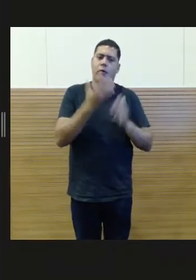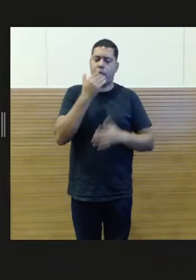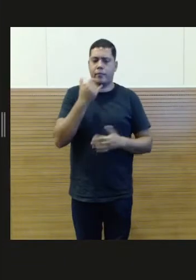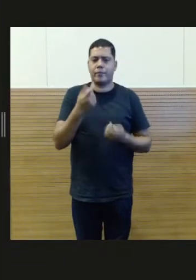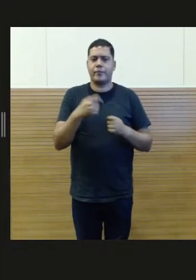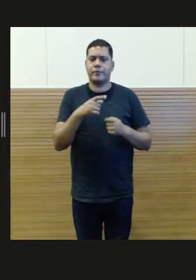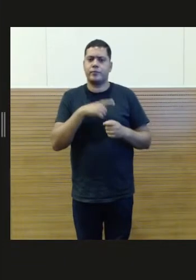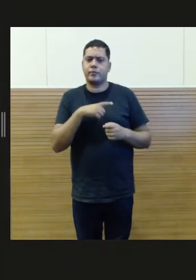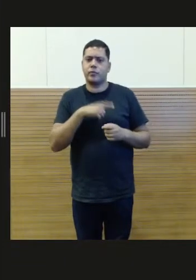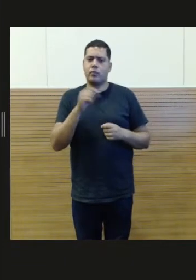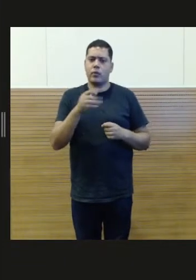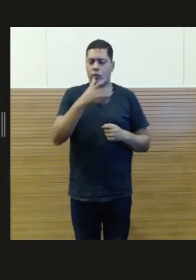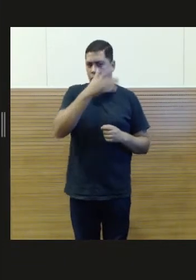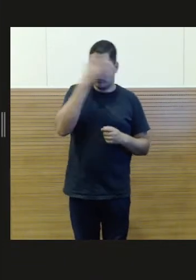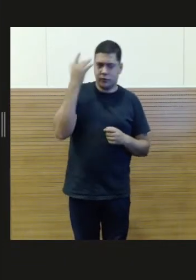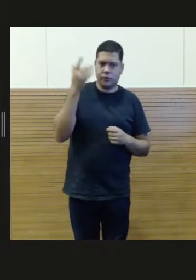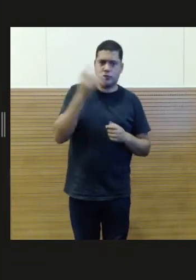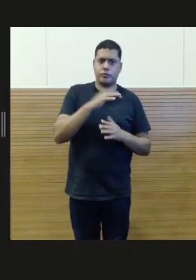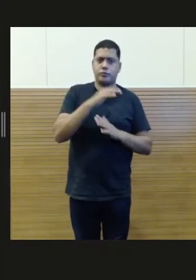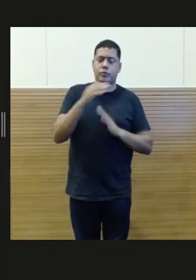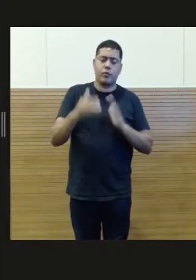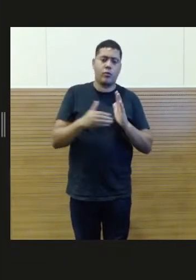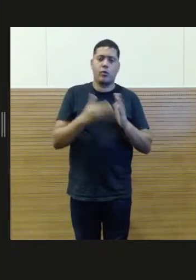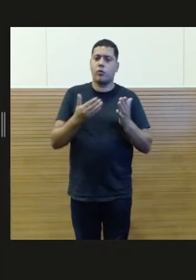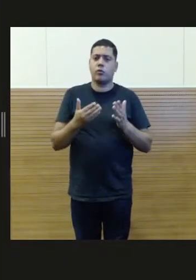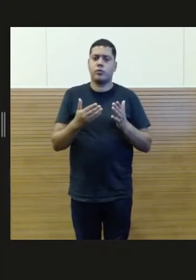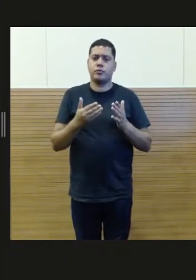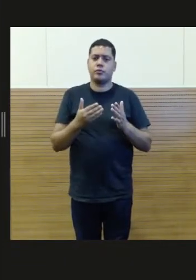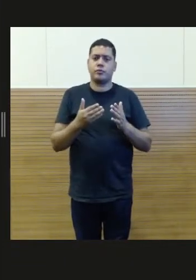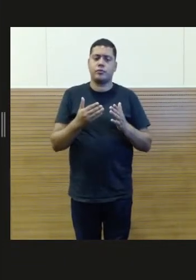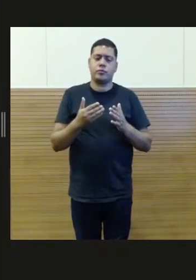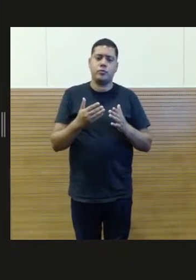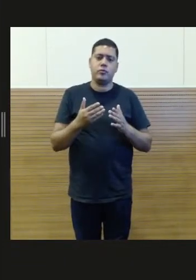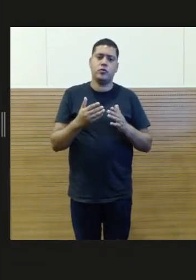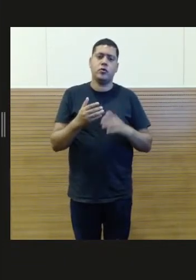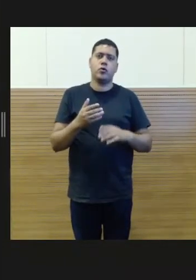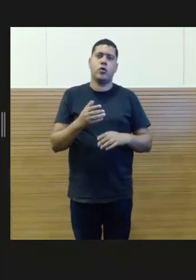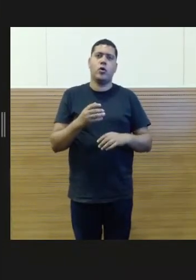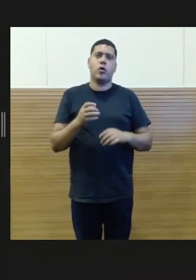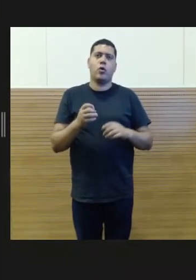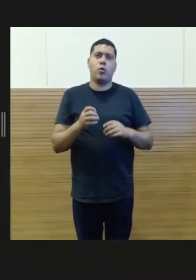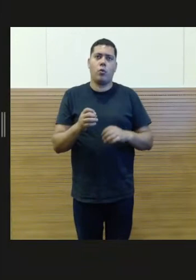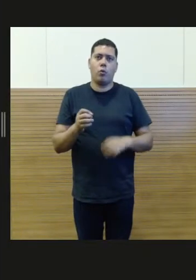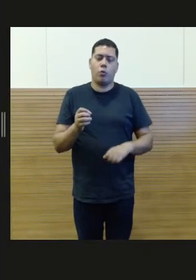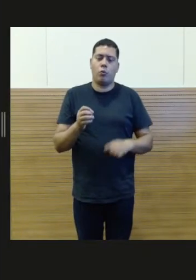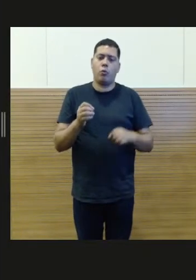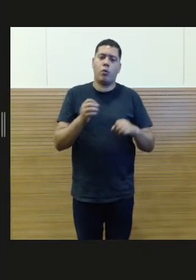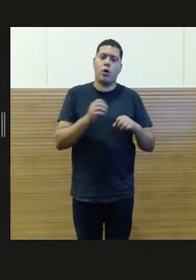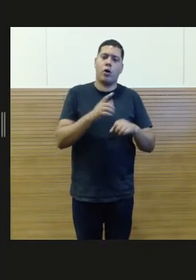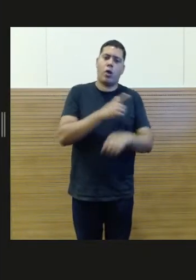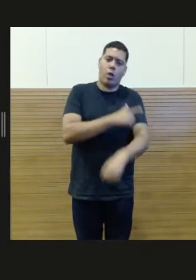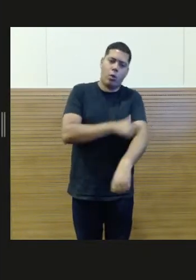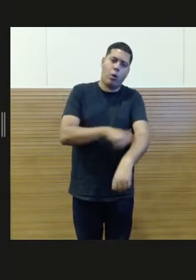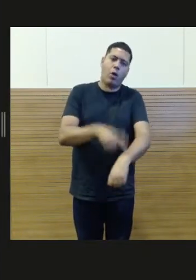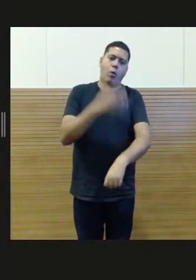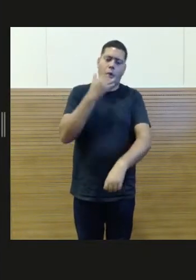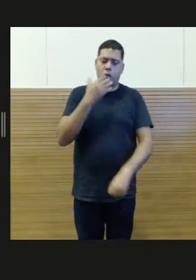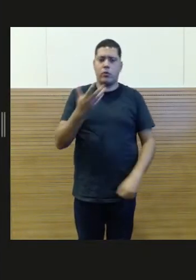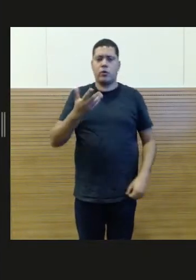uma constelação de disciplinas. Já tem iniciado isso em certos grupos internacionais